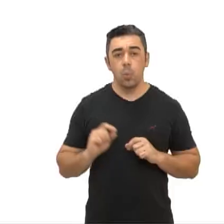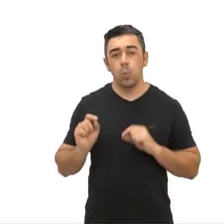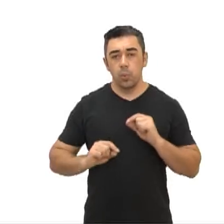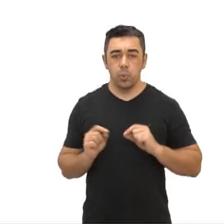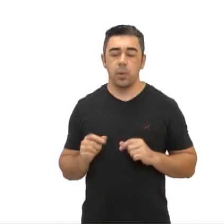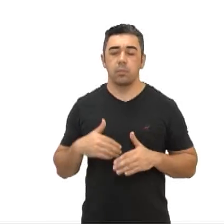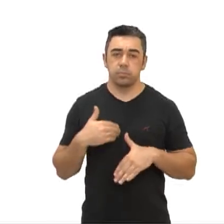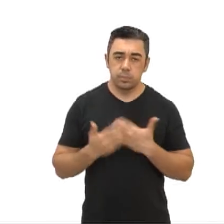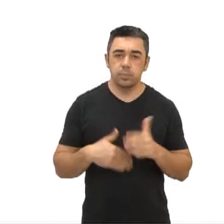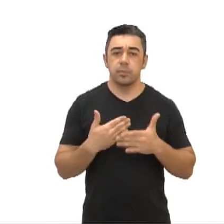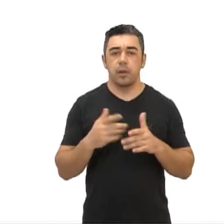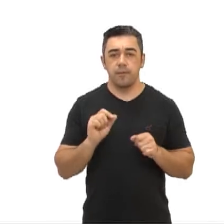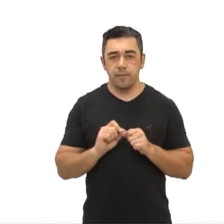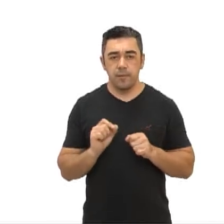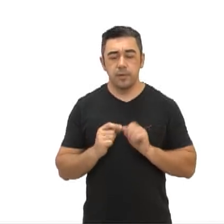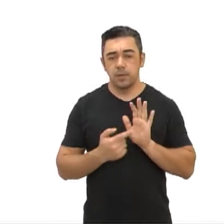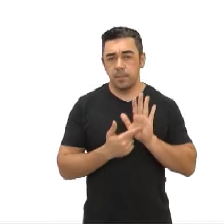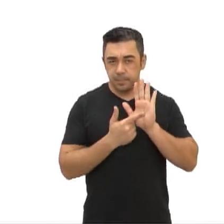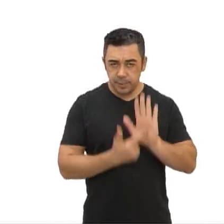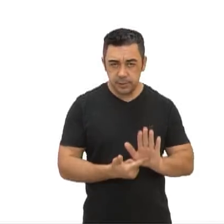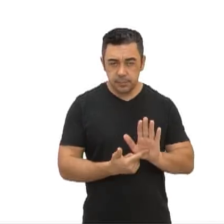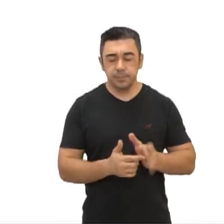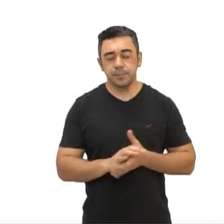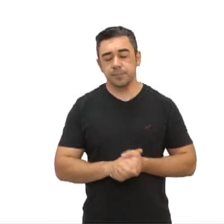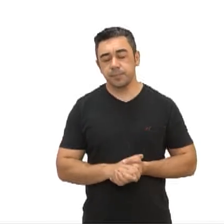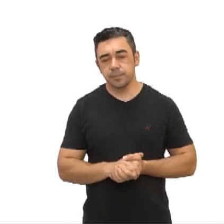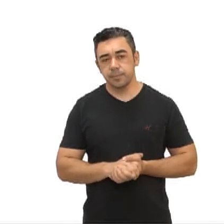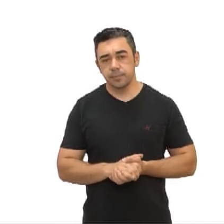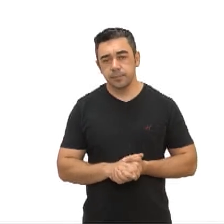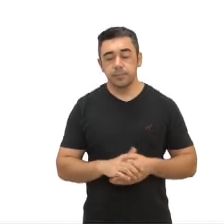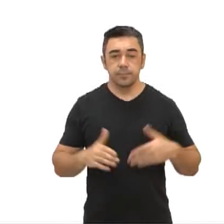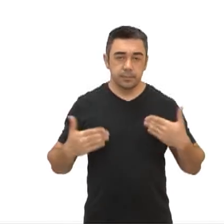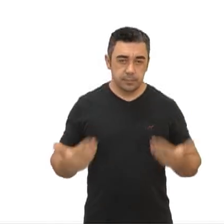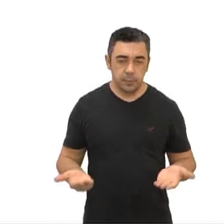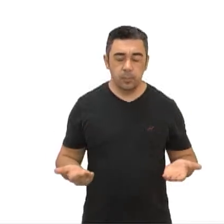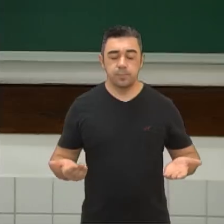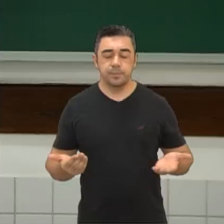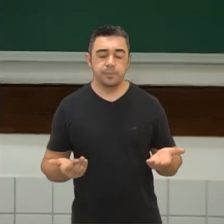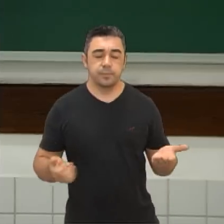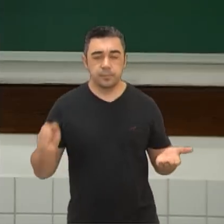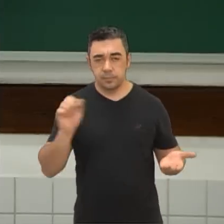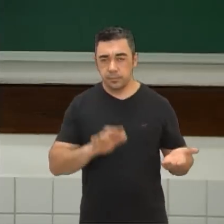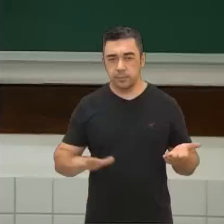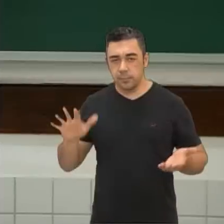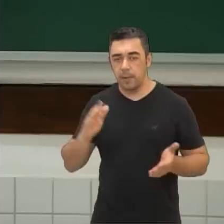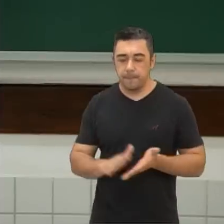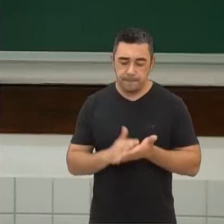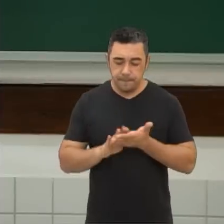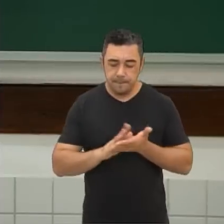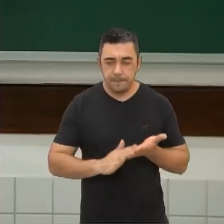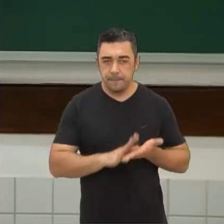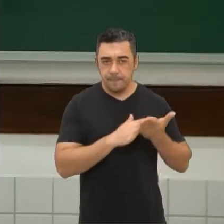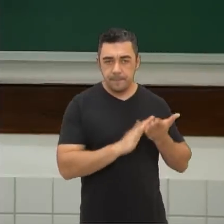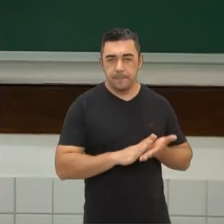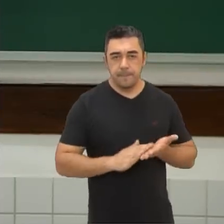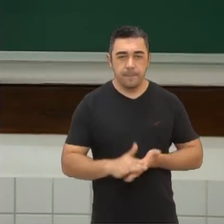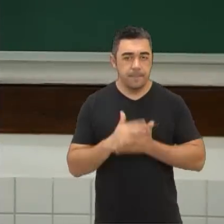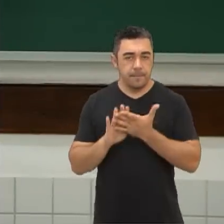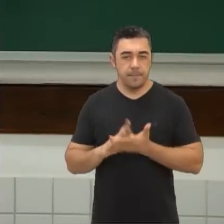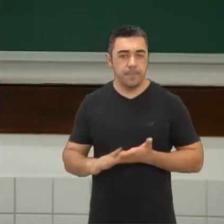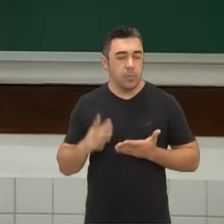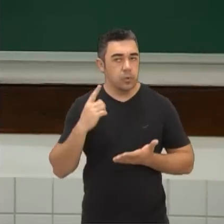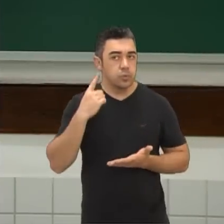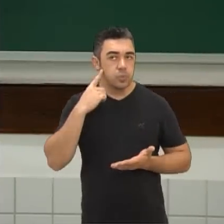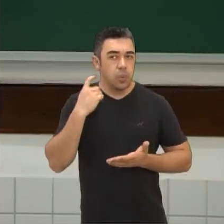alternativa correta dessa questão. Continuando ainda sobre a embolada, vamos conhecer um pouquinho mais. Então,